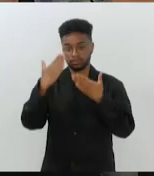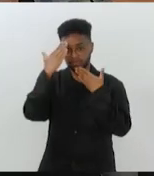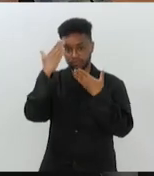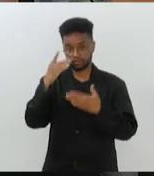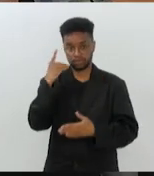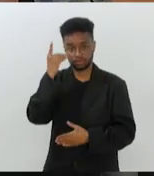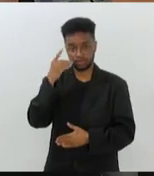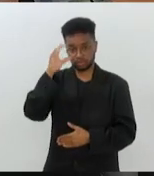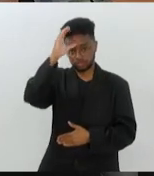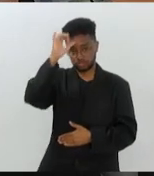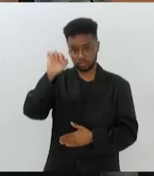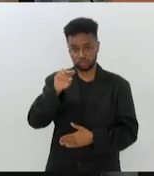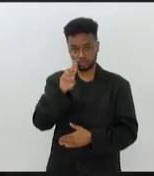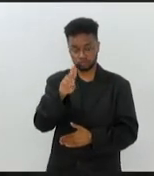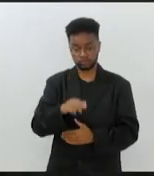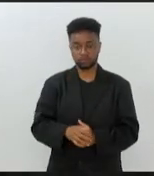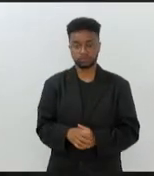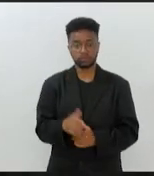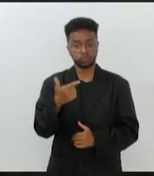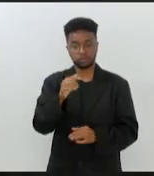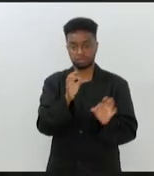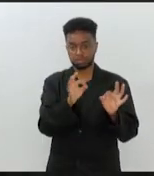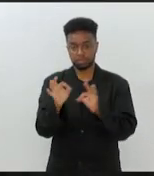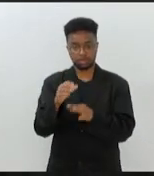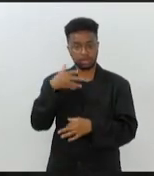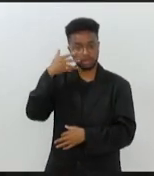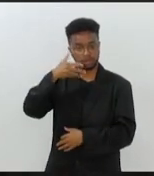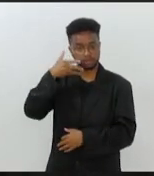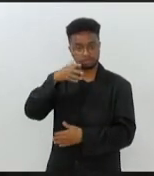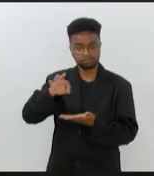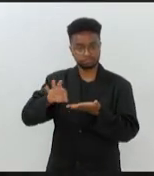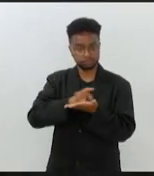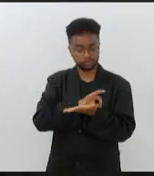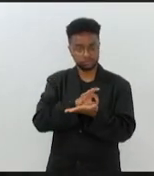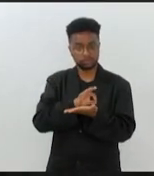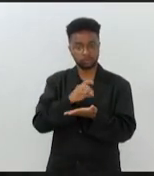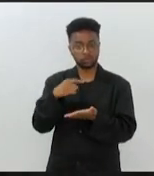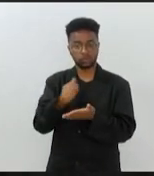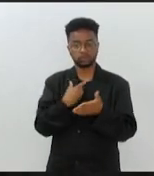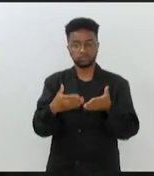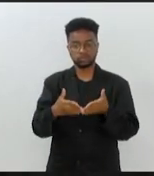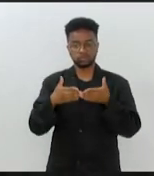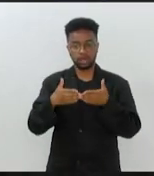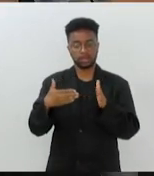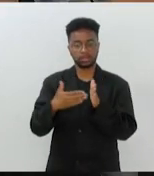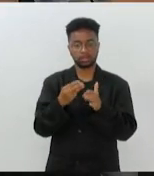Obrigado, deputada Tia Ju. Não havendo mais oradores inscritos, está suspensa a sessão.